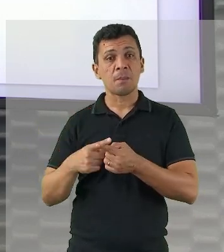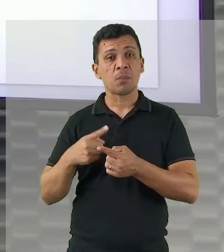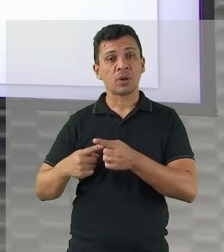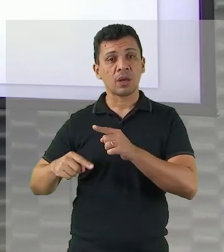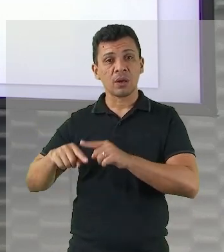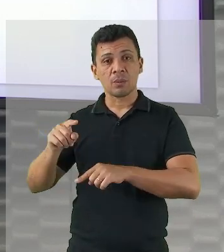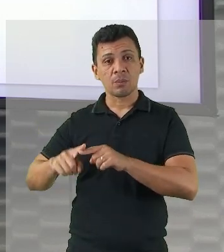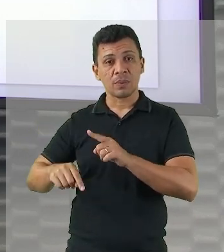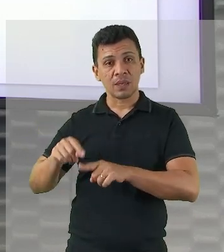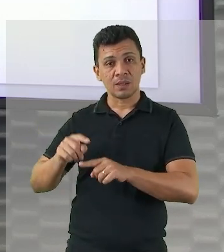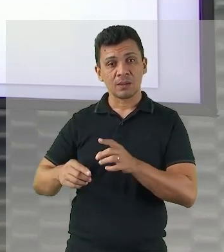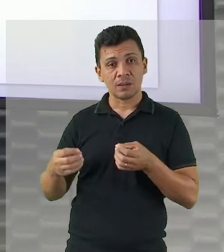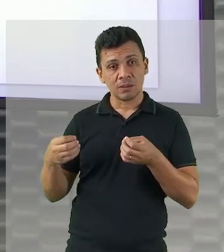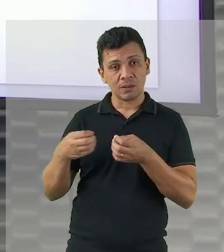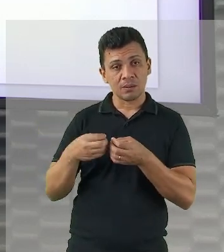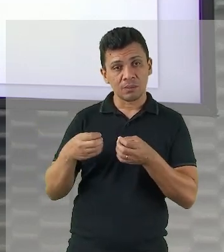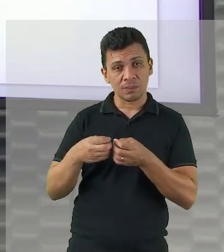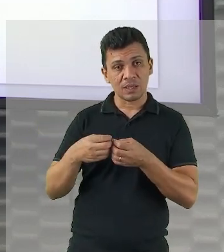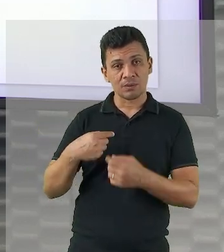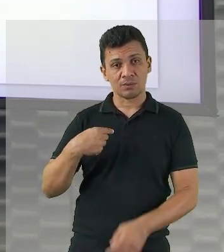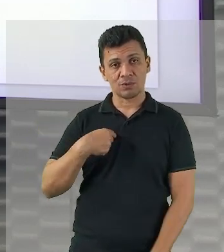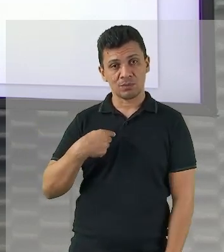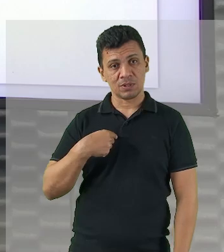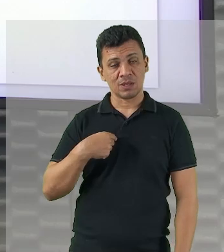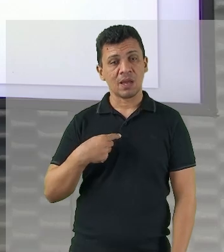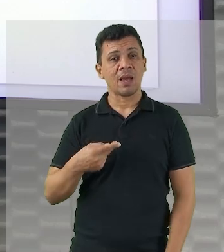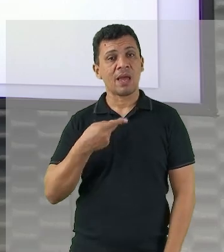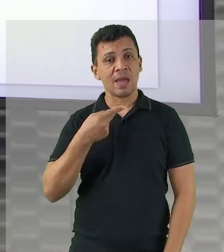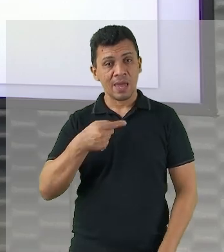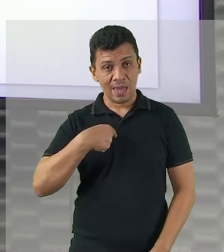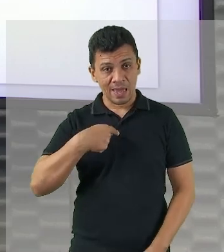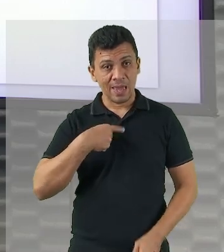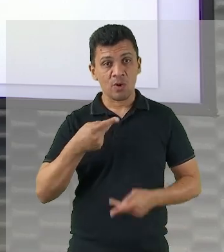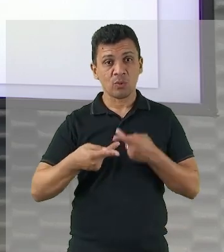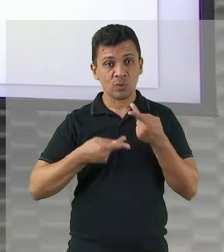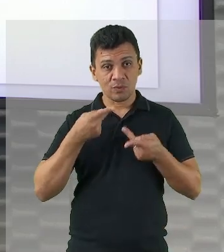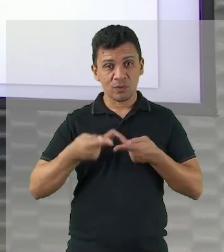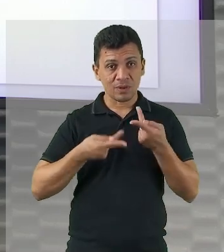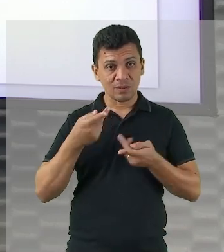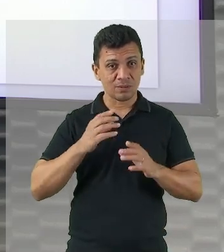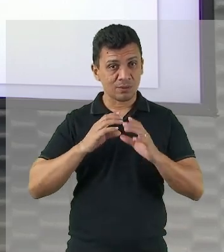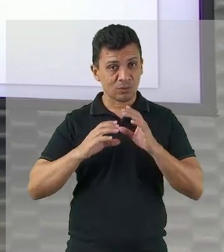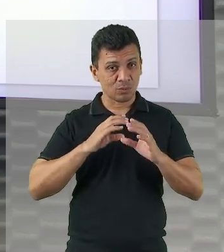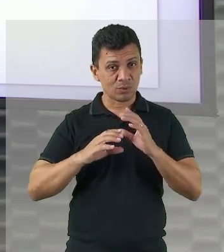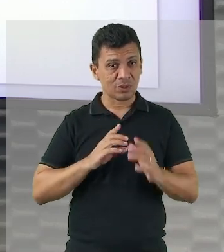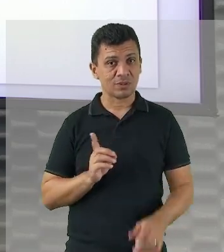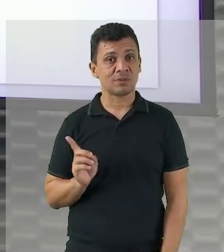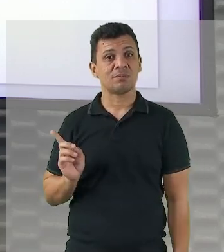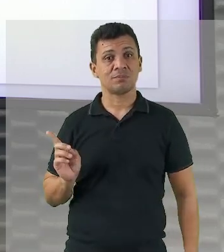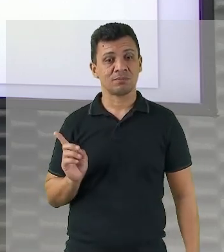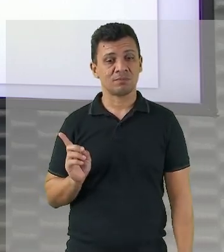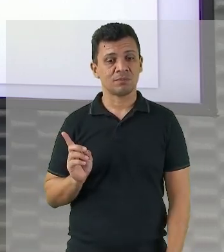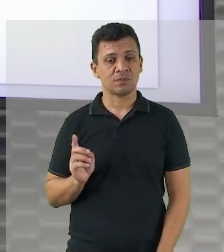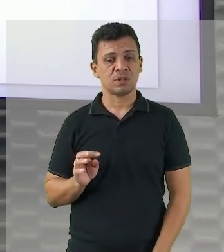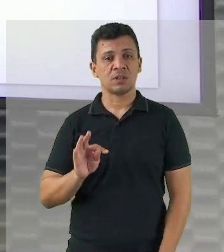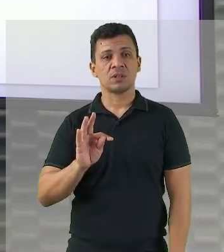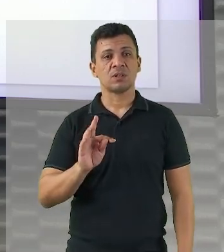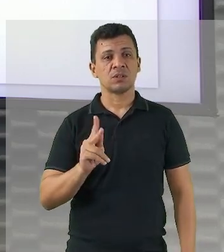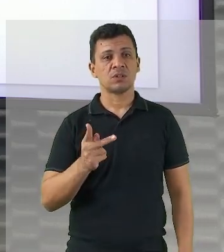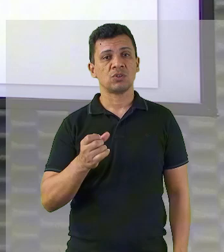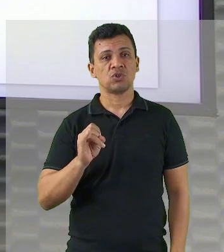objeto que está próximo de mim, que sou a emissora que está comunicando. Então, o que significa